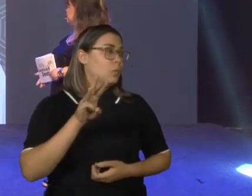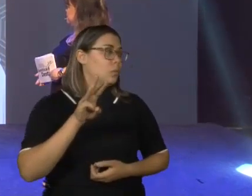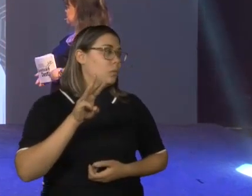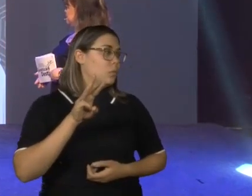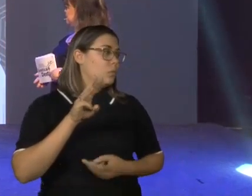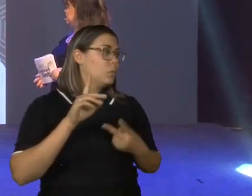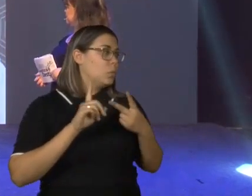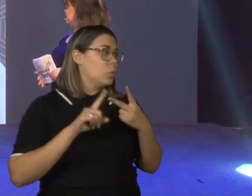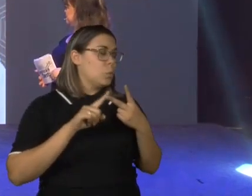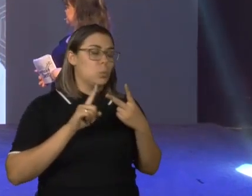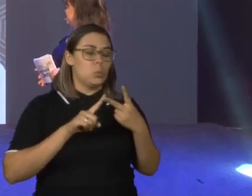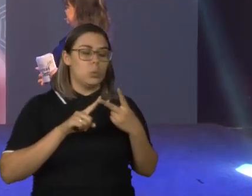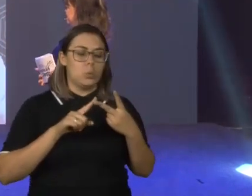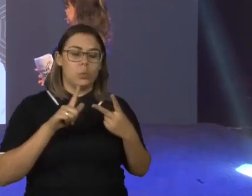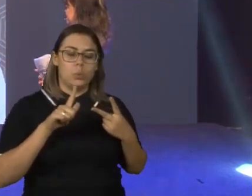no Look,